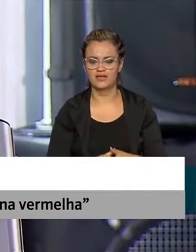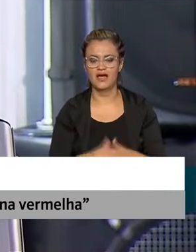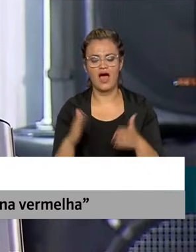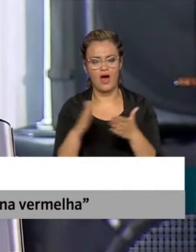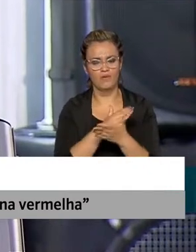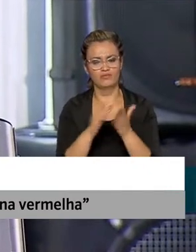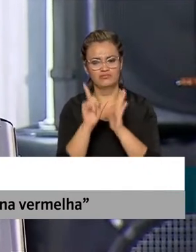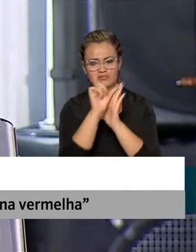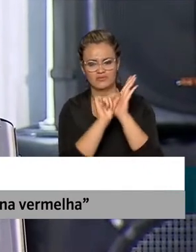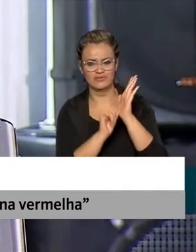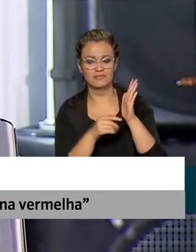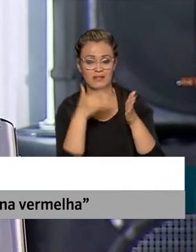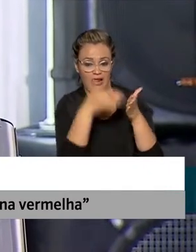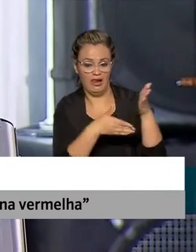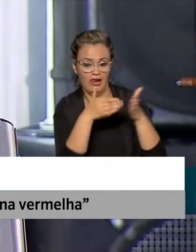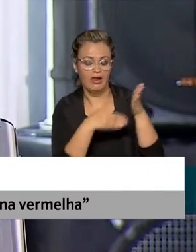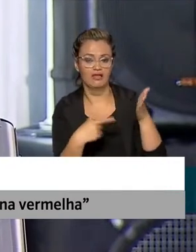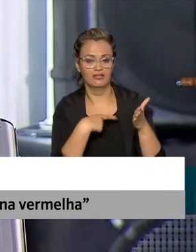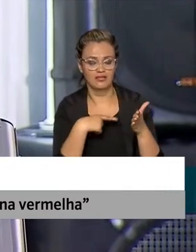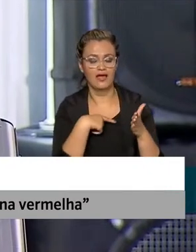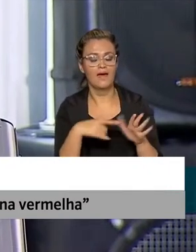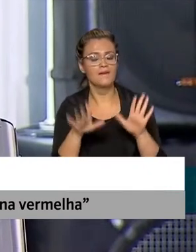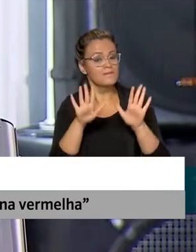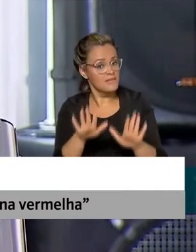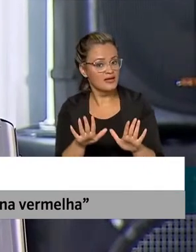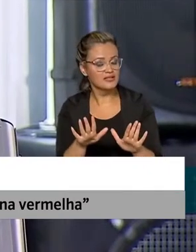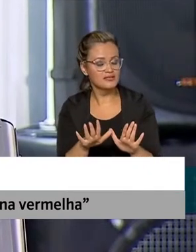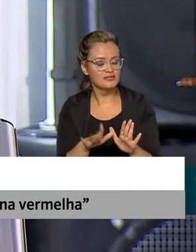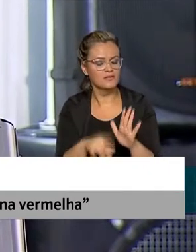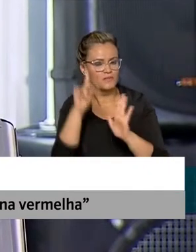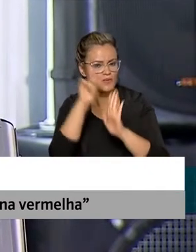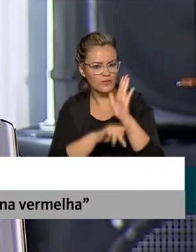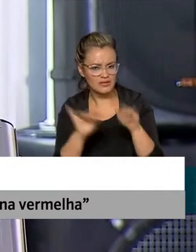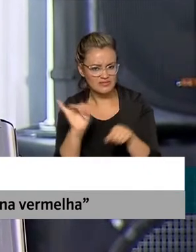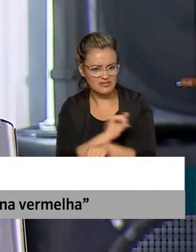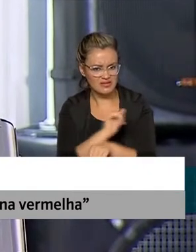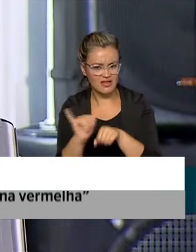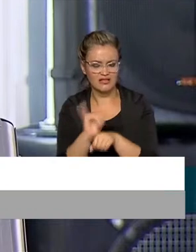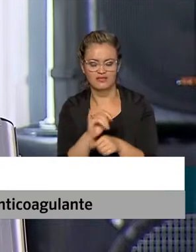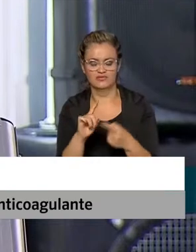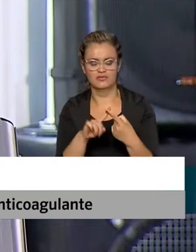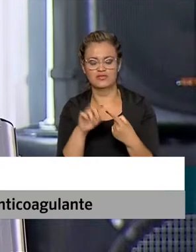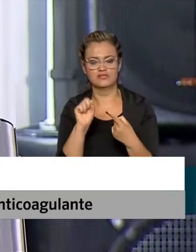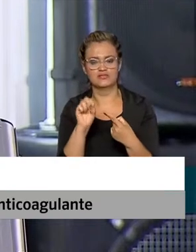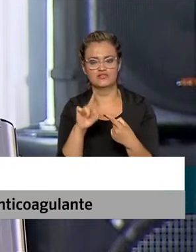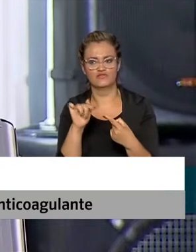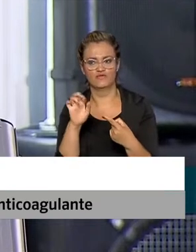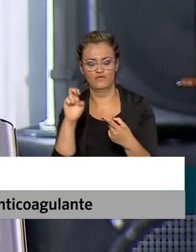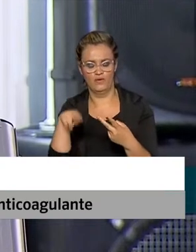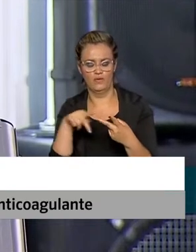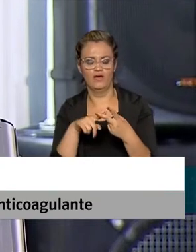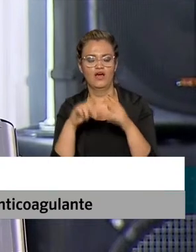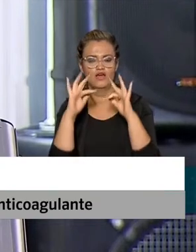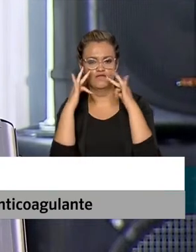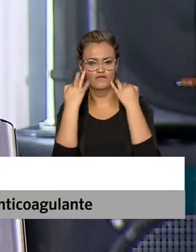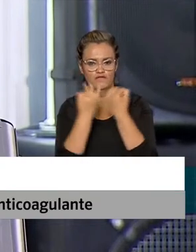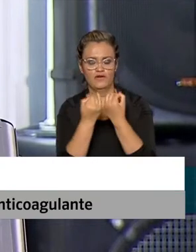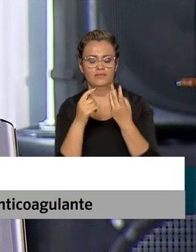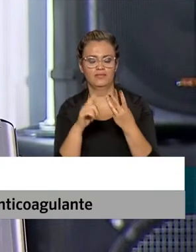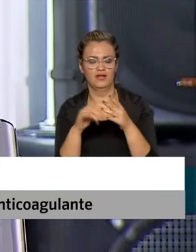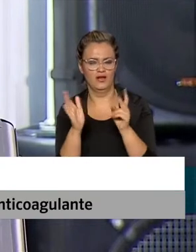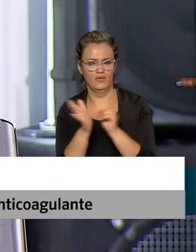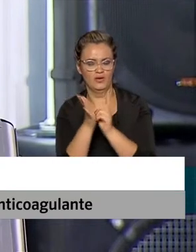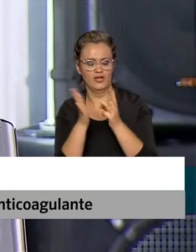limitações orçamentárias, consolidou os principais programas estratégicos, como CISFRON, Família de Blindados Guarani e